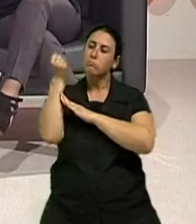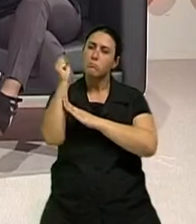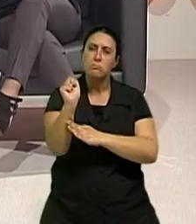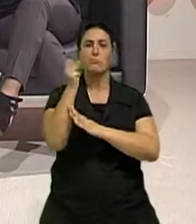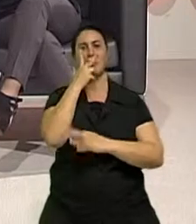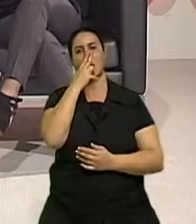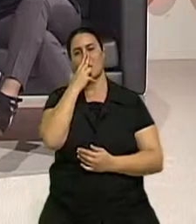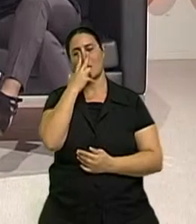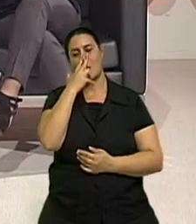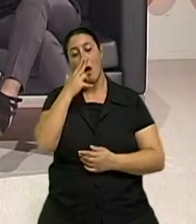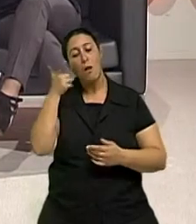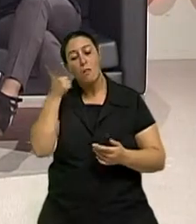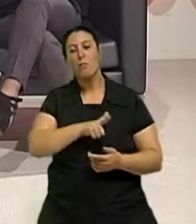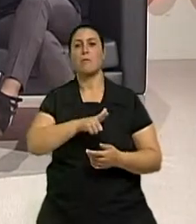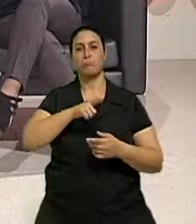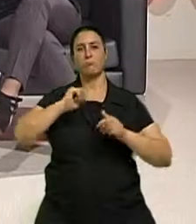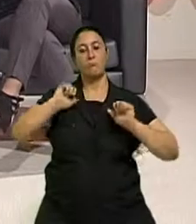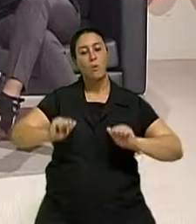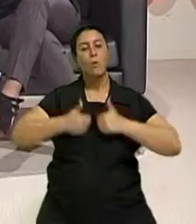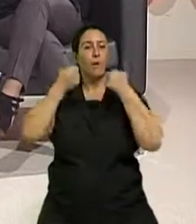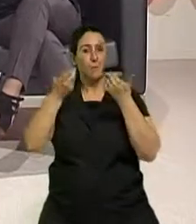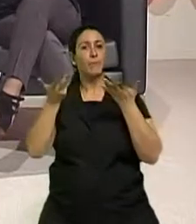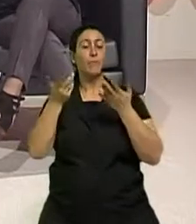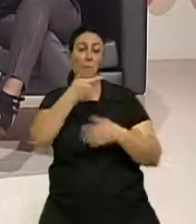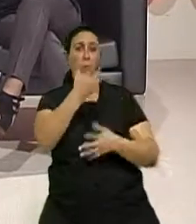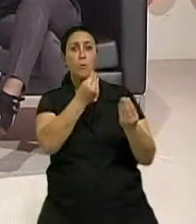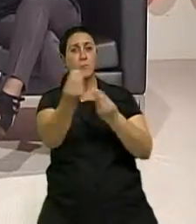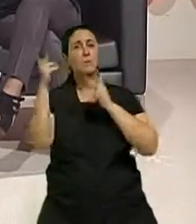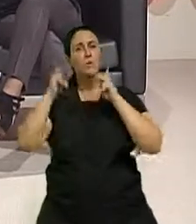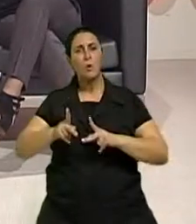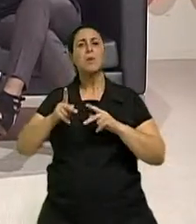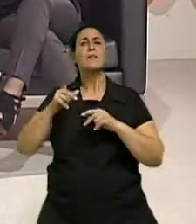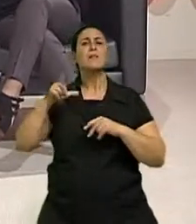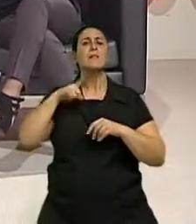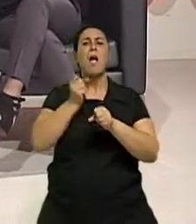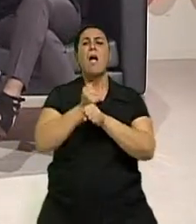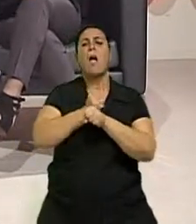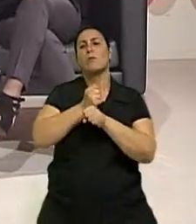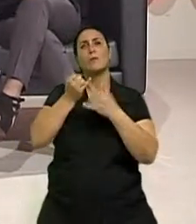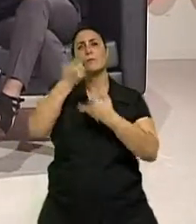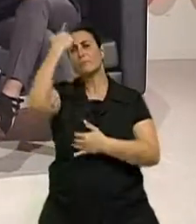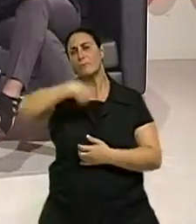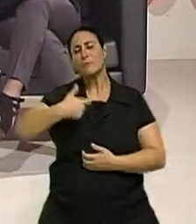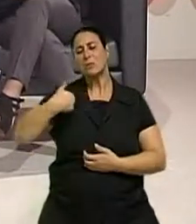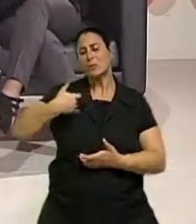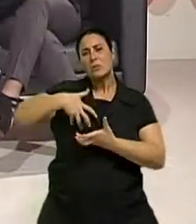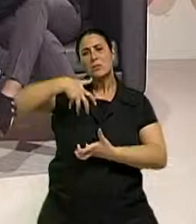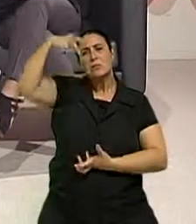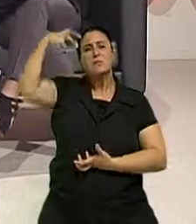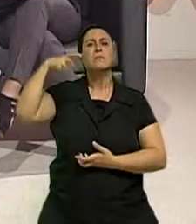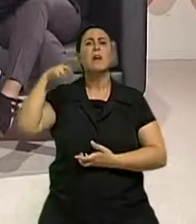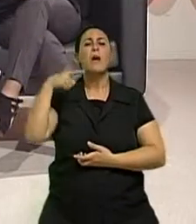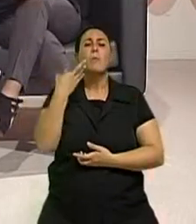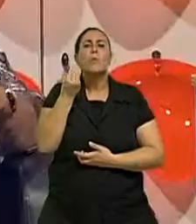haver problemas com os ossos de pessoas, independente da idade, que ficaram imobilizadas há um tempo. Sempre. Isso é fundamental a gente esclarecer. Porque a